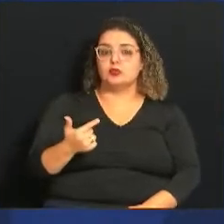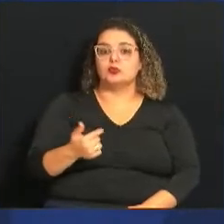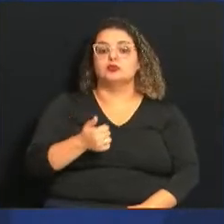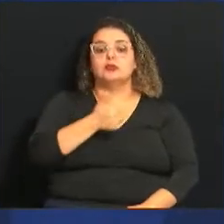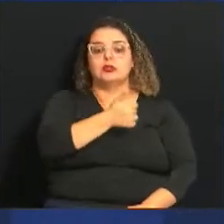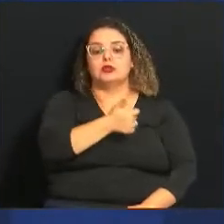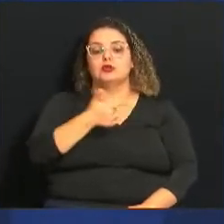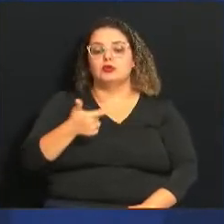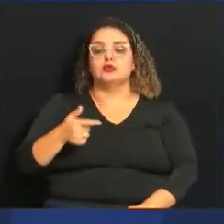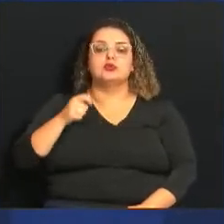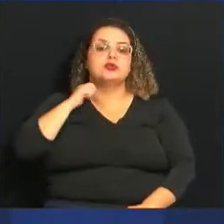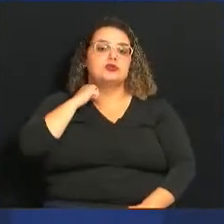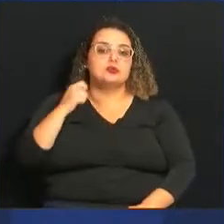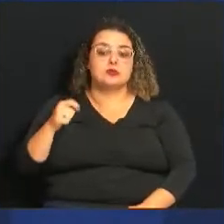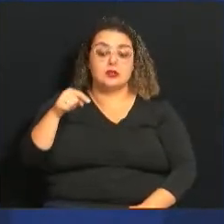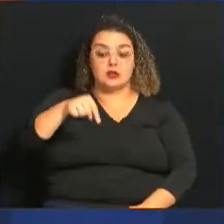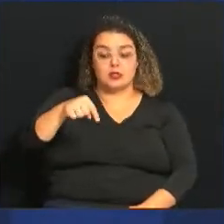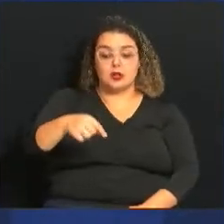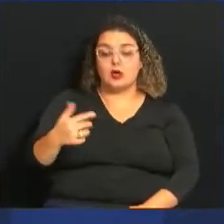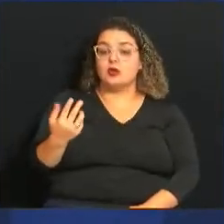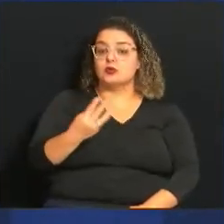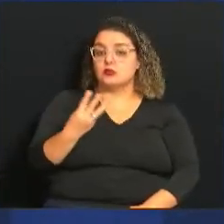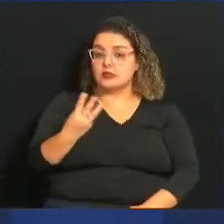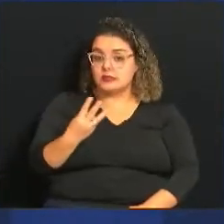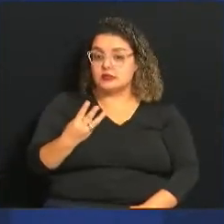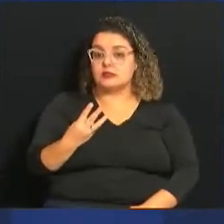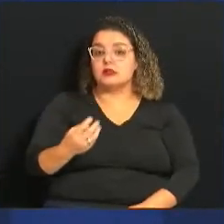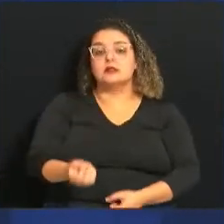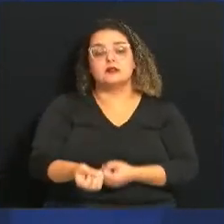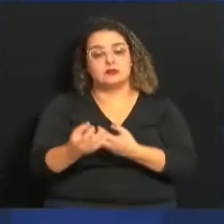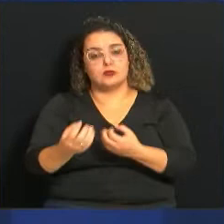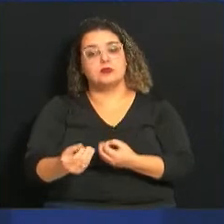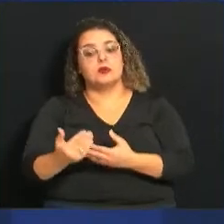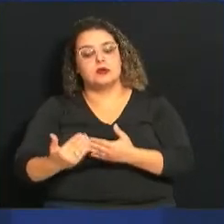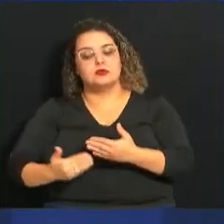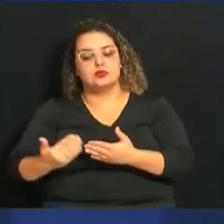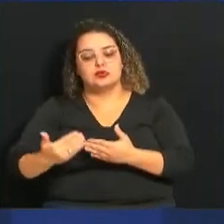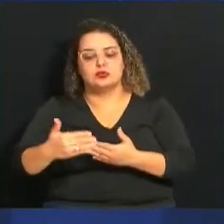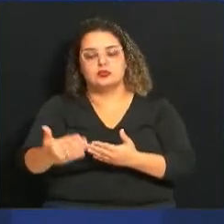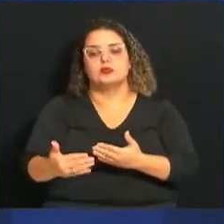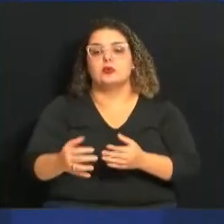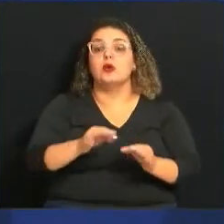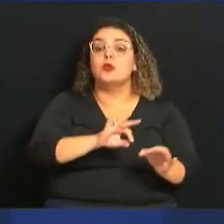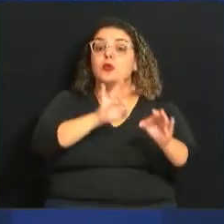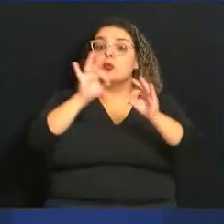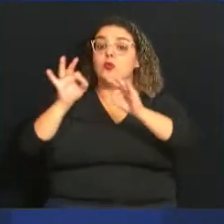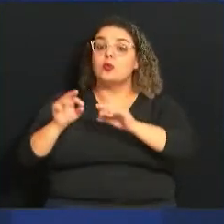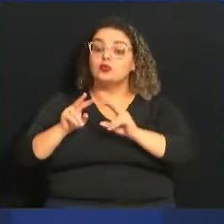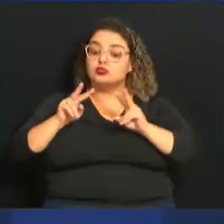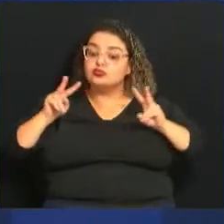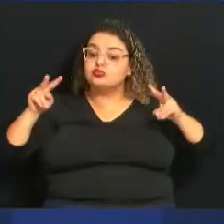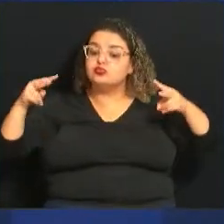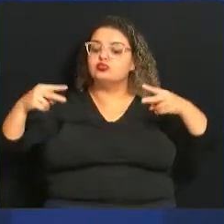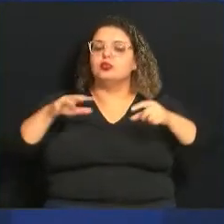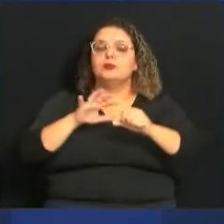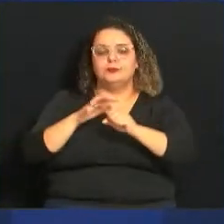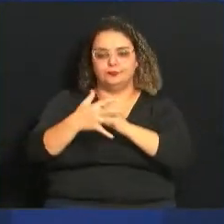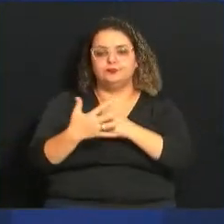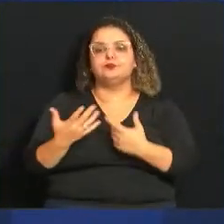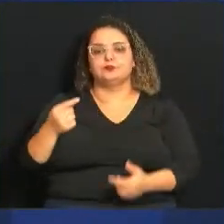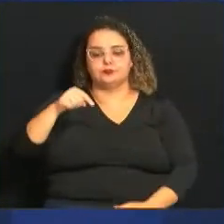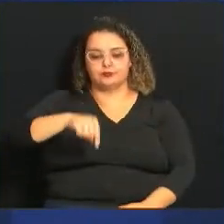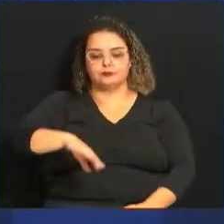abril e agora este terceiro boletim. Então a gente segue aí acompanhando o panorama da Covid-19 aqui no